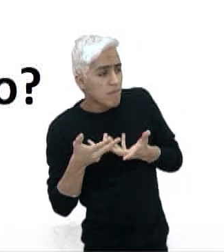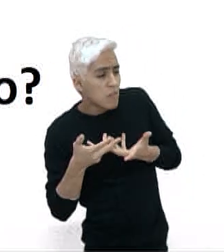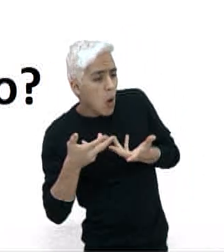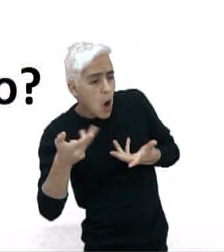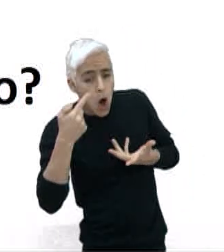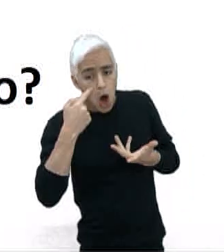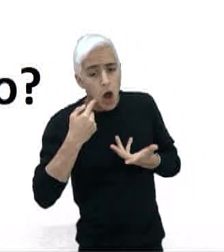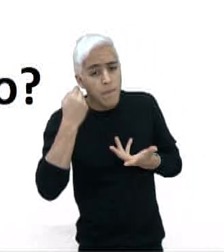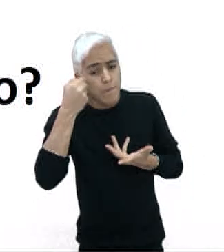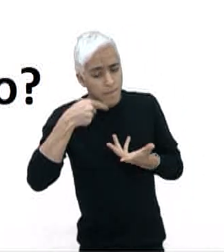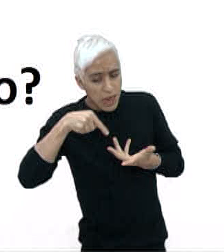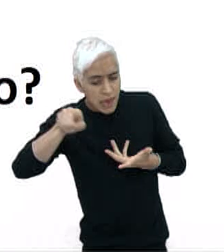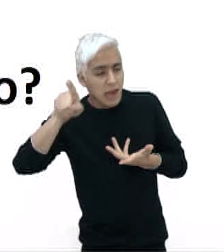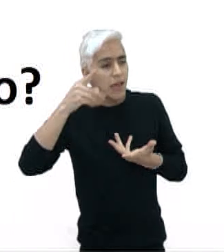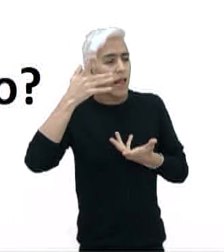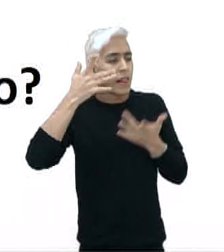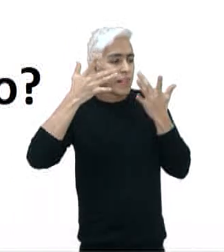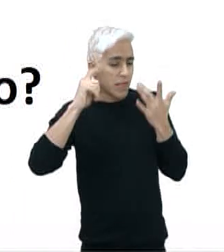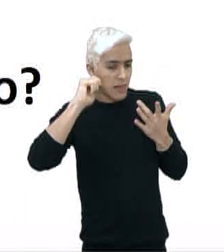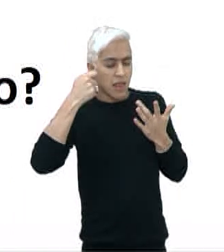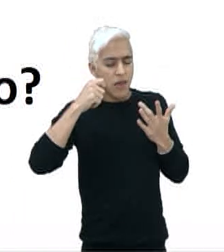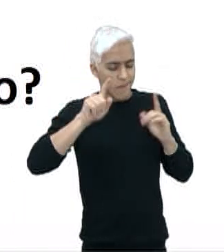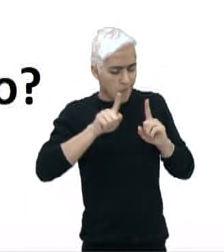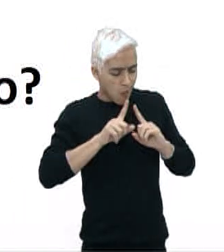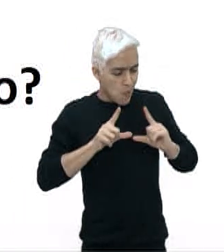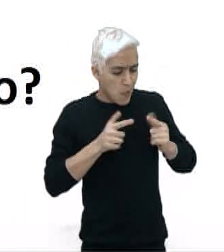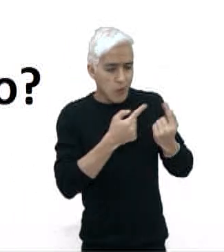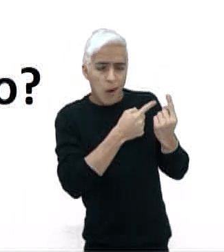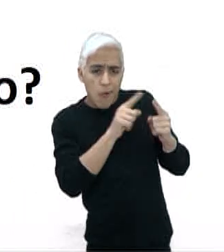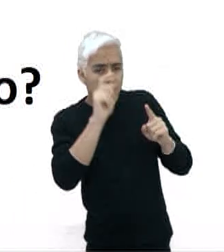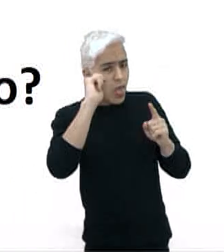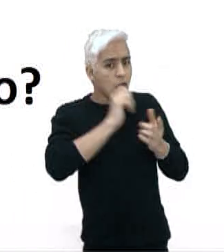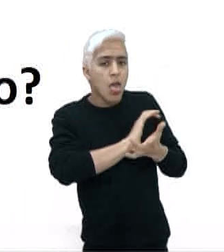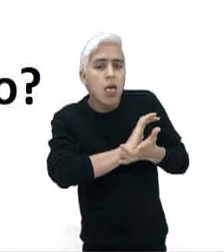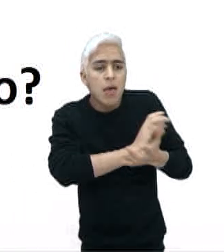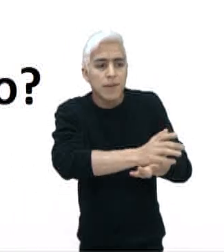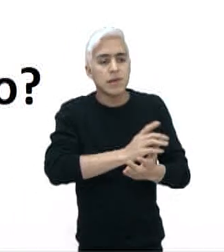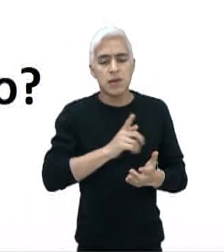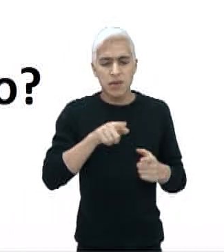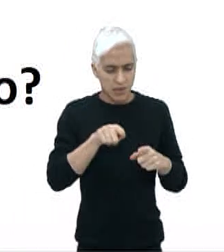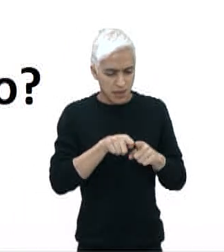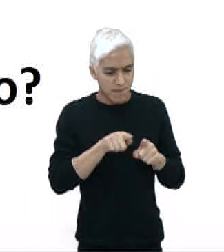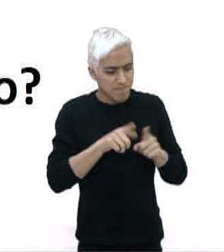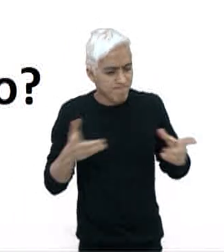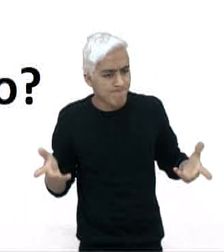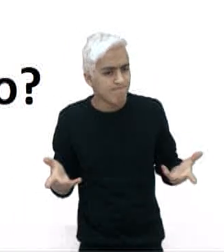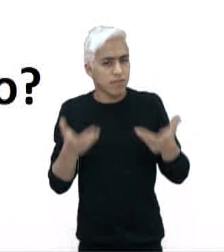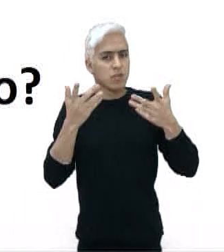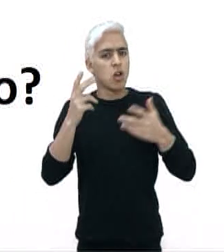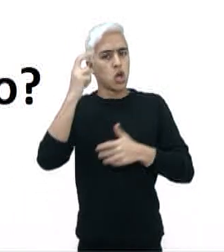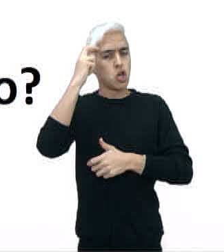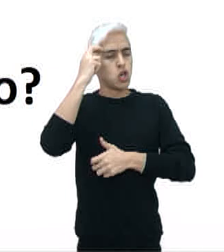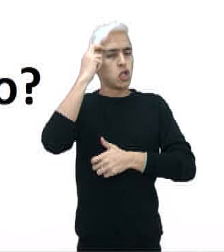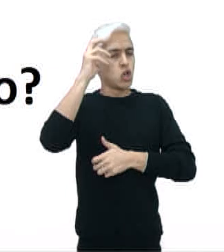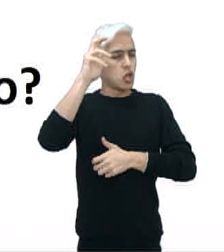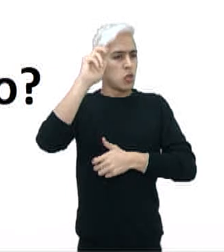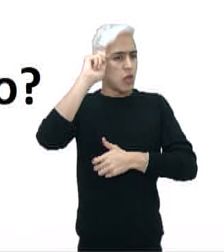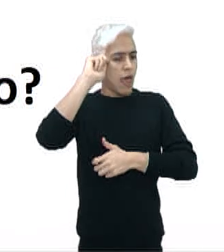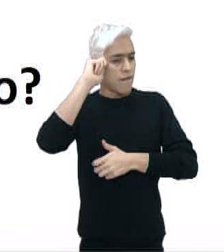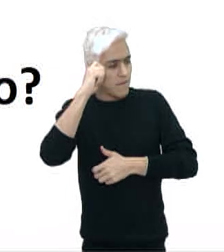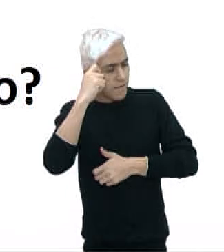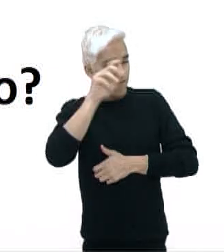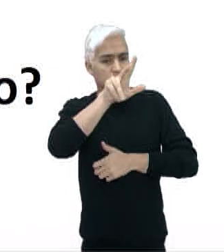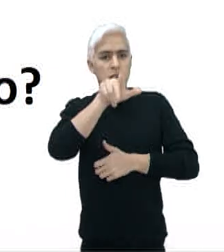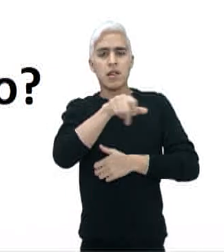teatro negro como instrumento de luta contra o racismo e afirmações de valores da cultura africana no